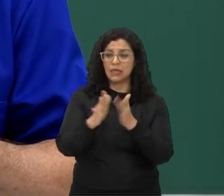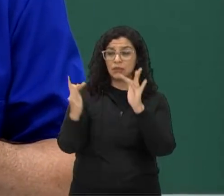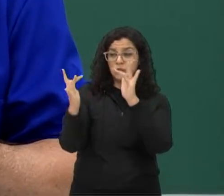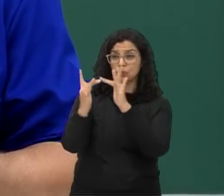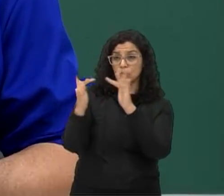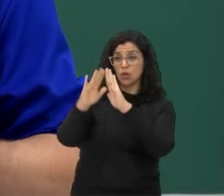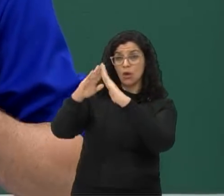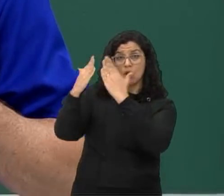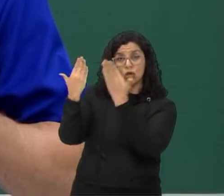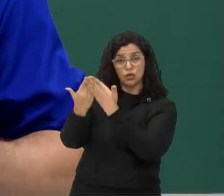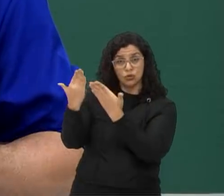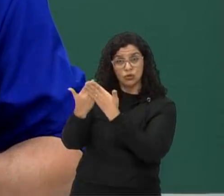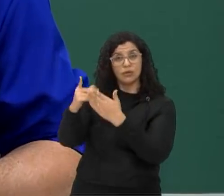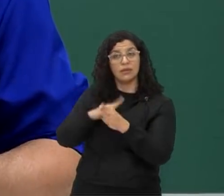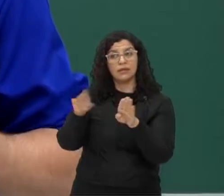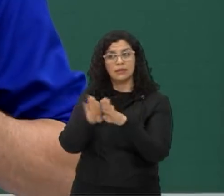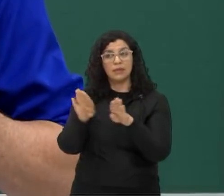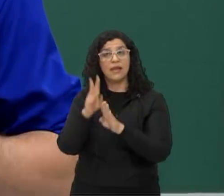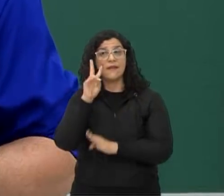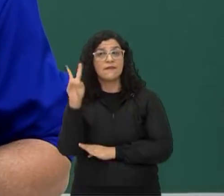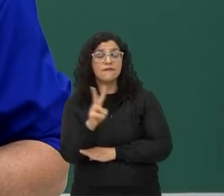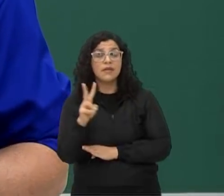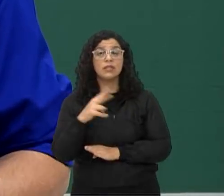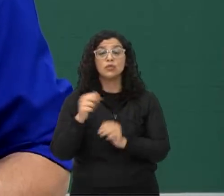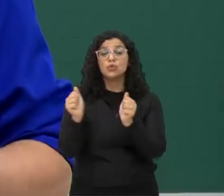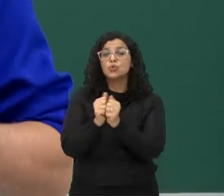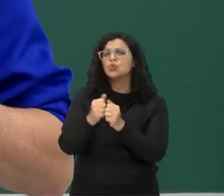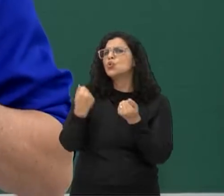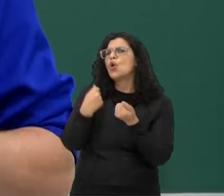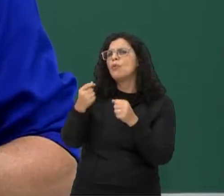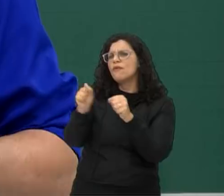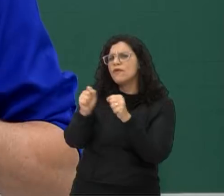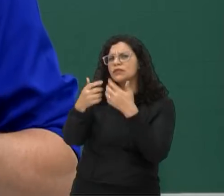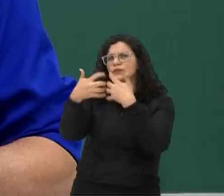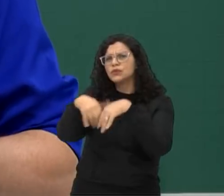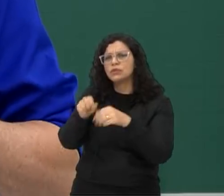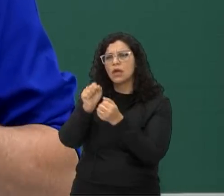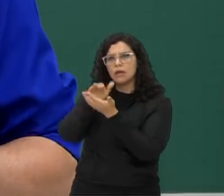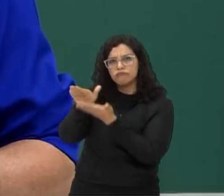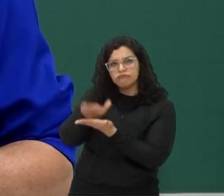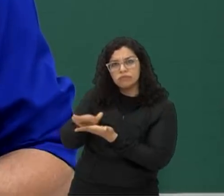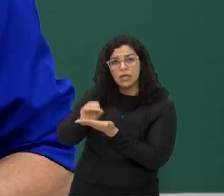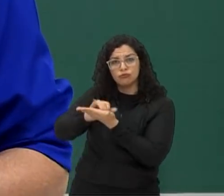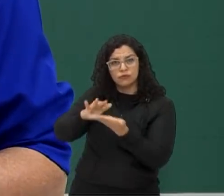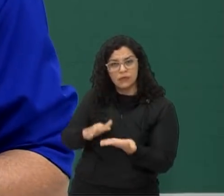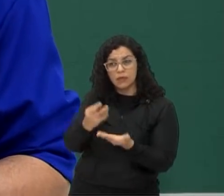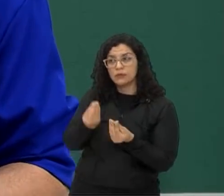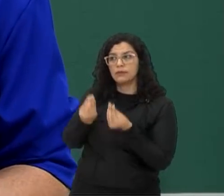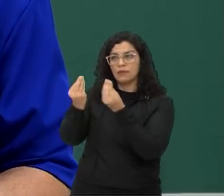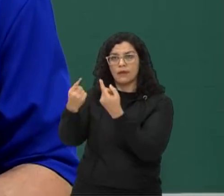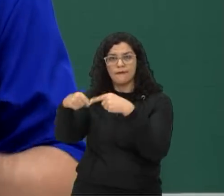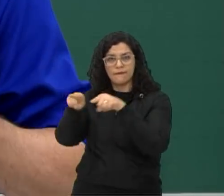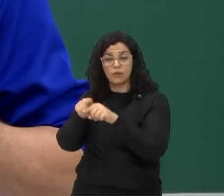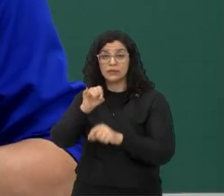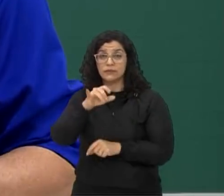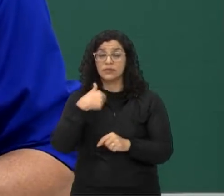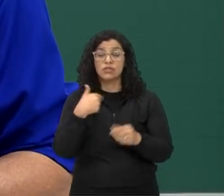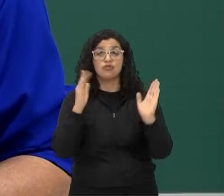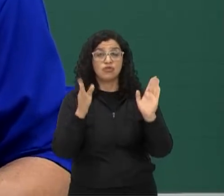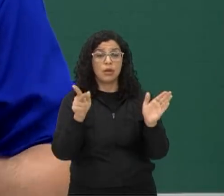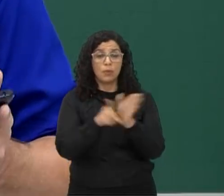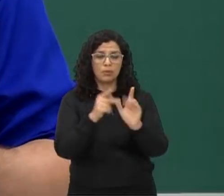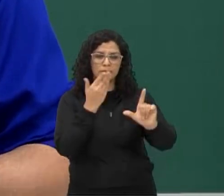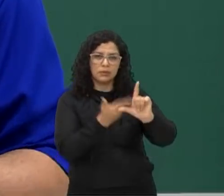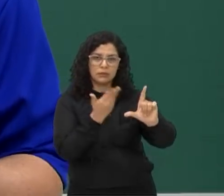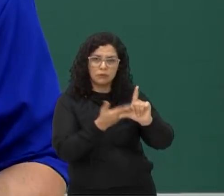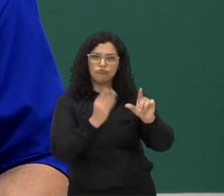contato com a sua escola e verifique qual é o procedimento das atividades impressas. Se você já acessa